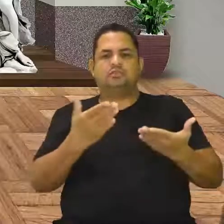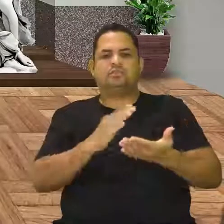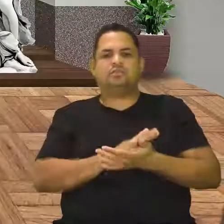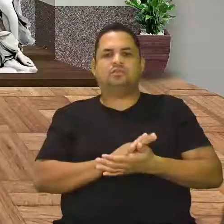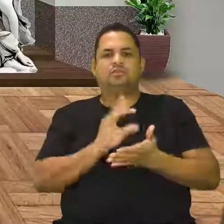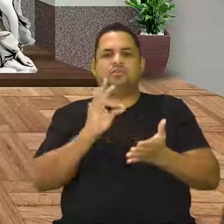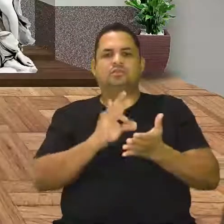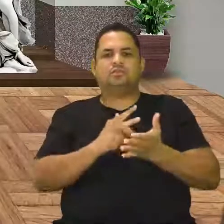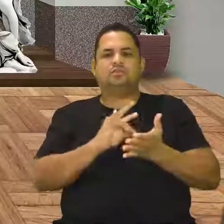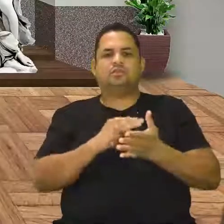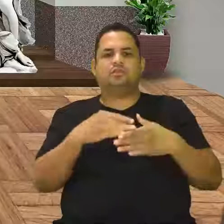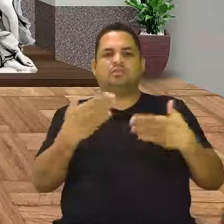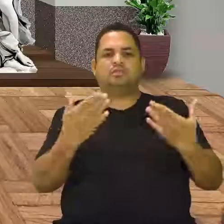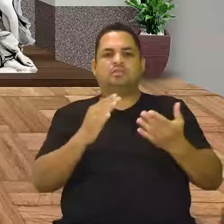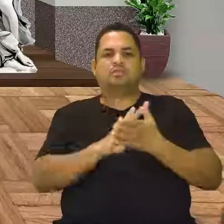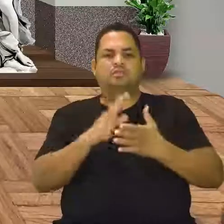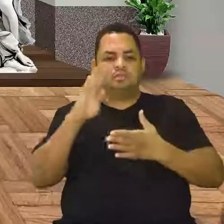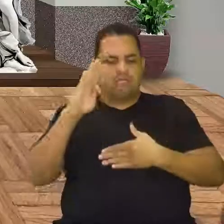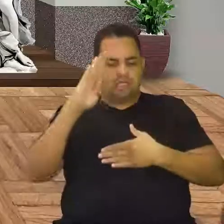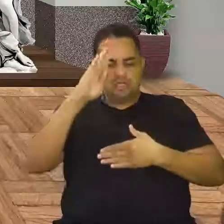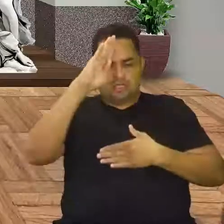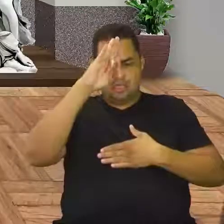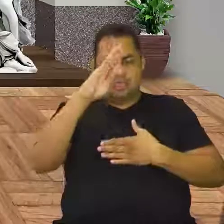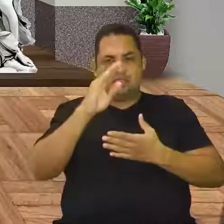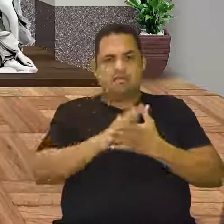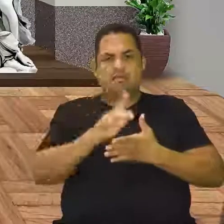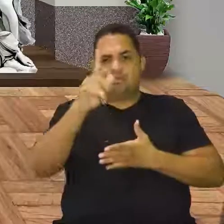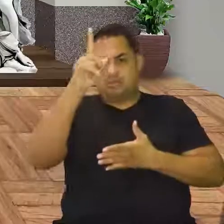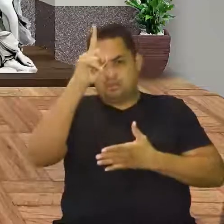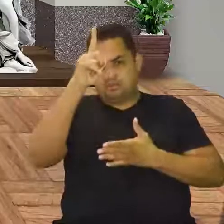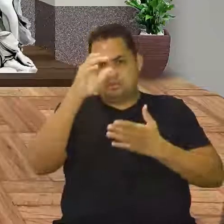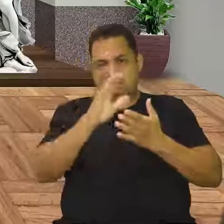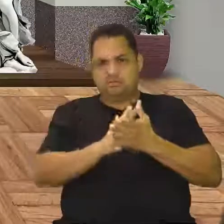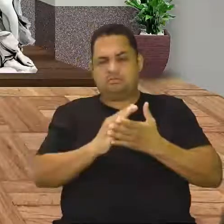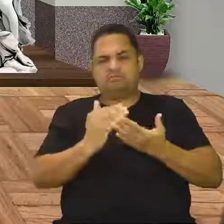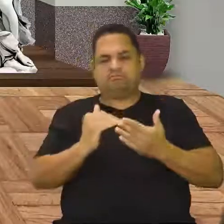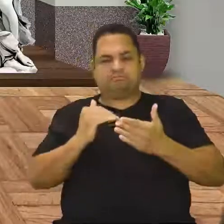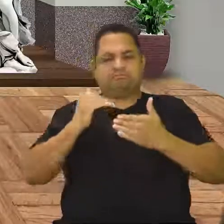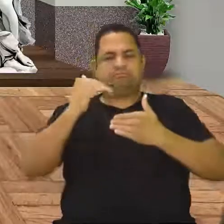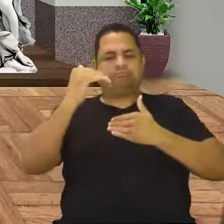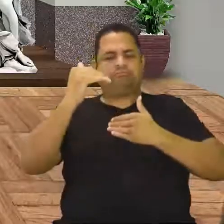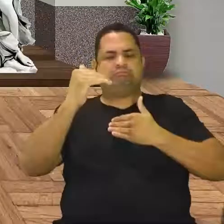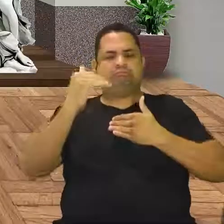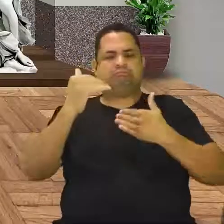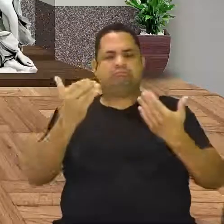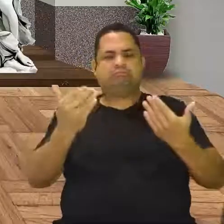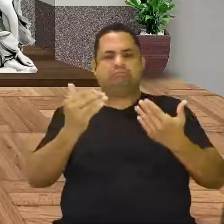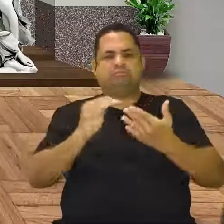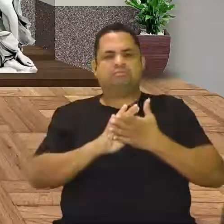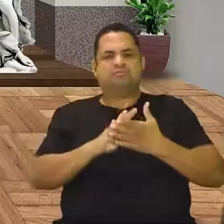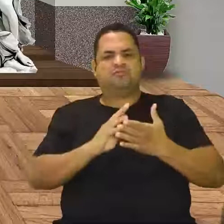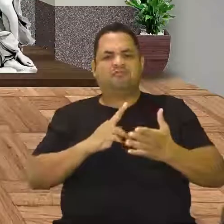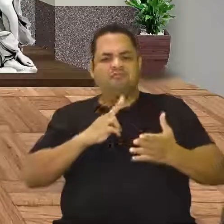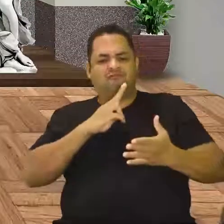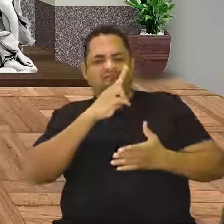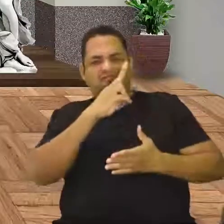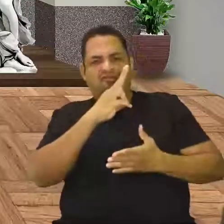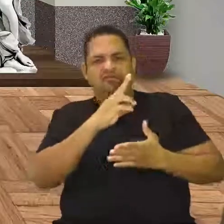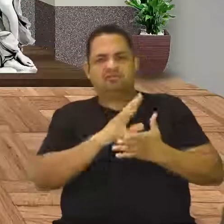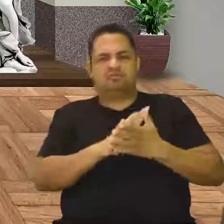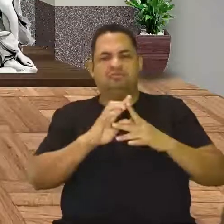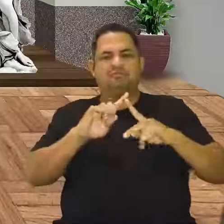o fato é que o exército alemão foi ousado foi Valente